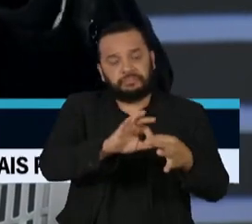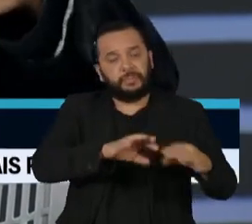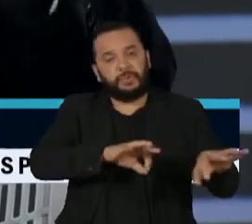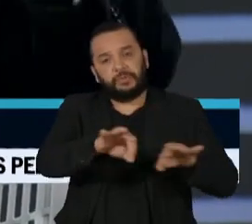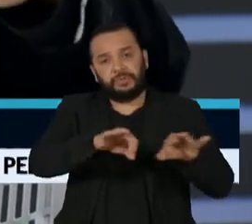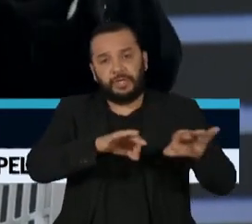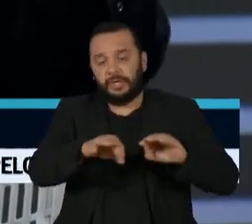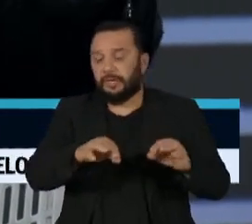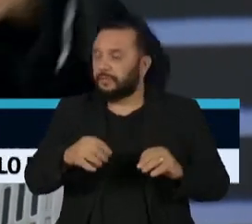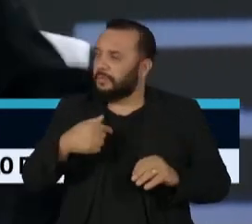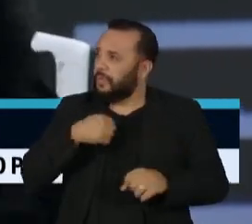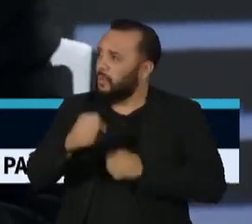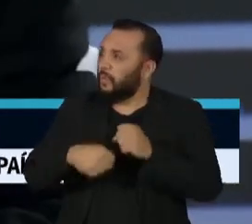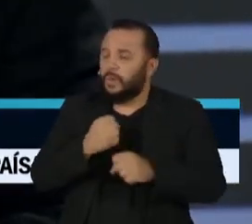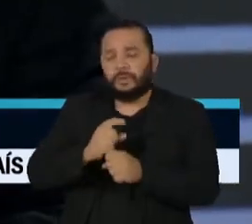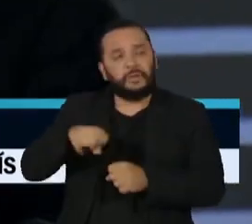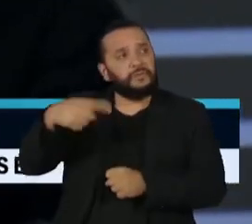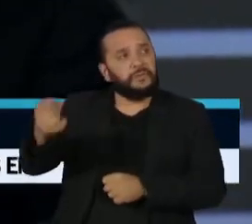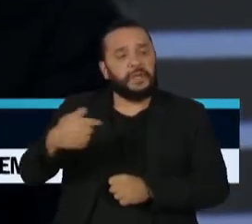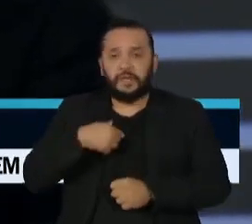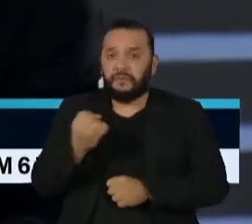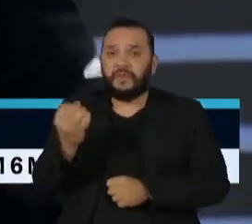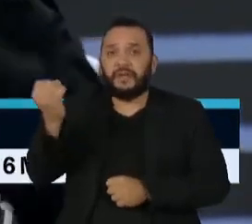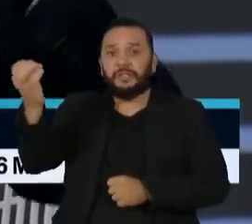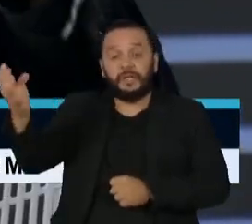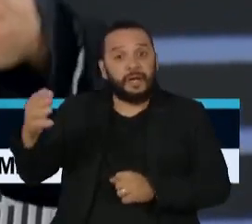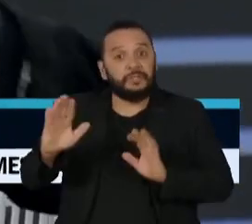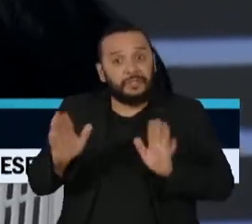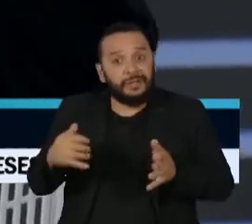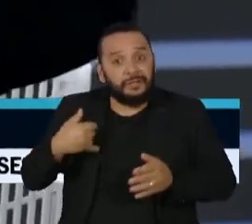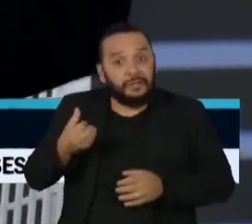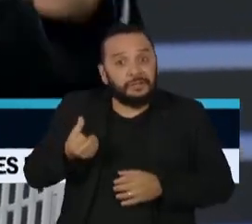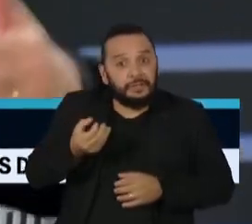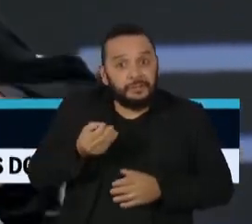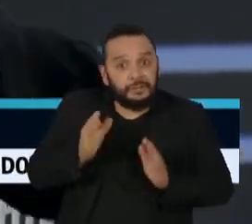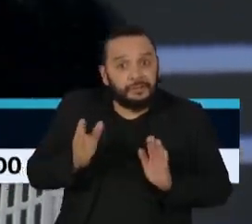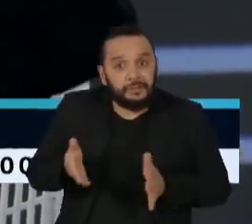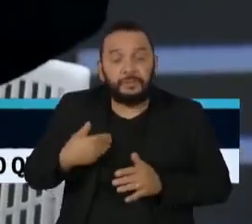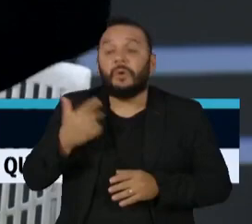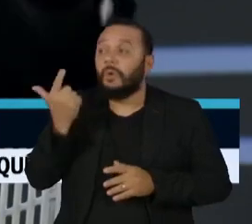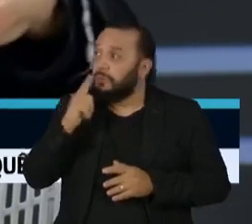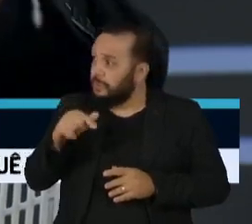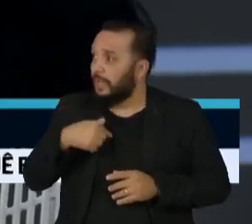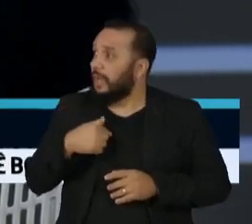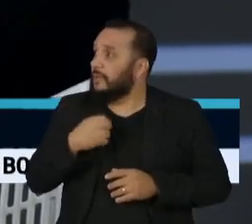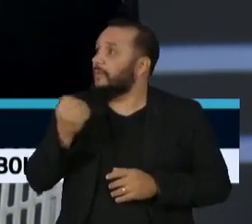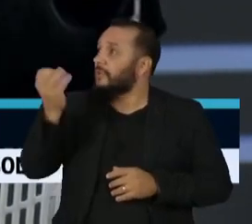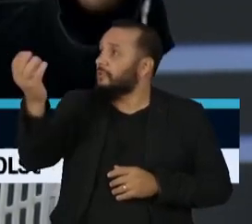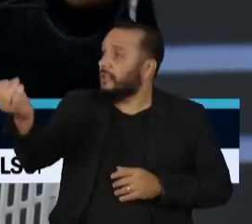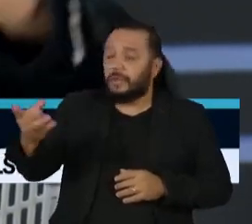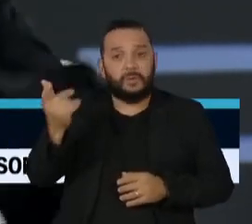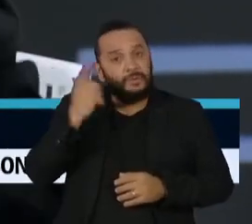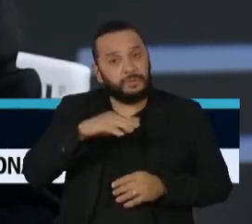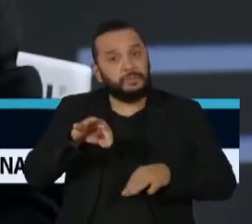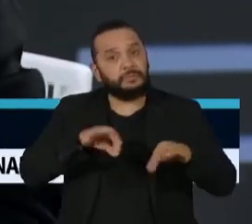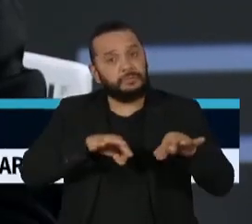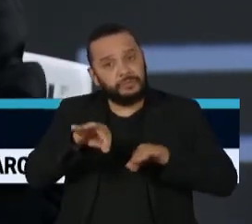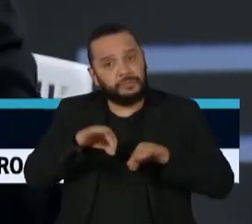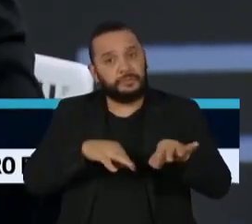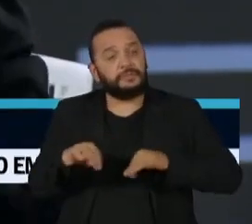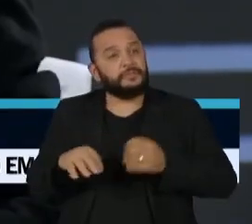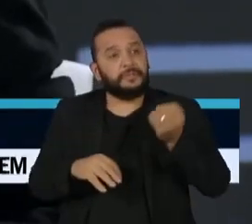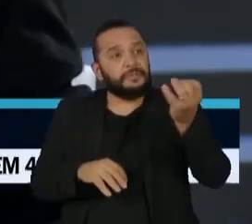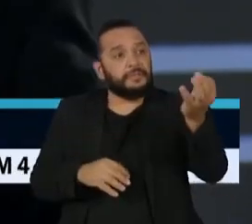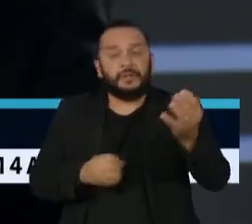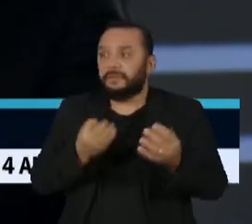porque ano que vem eu vou para X. Ela está com 60 anos, mas hoje ela consegue fazer um projeto como esse. Então, eu